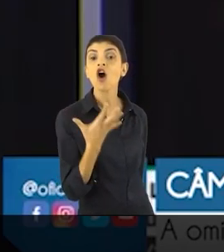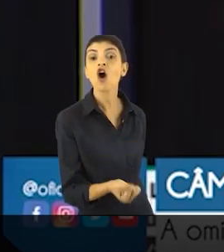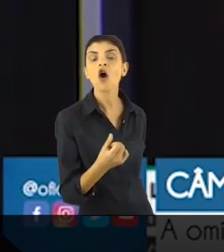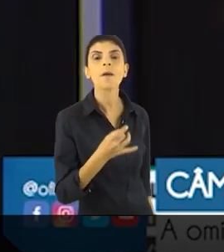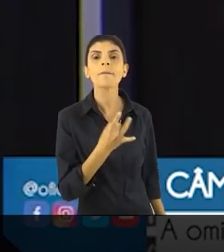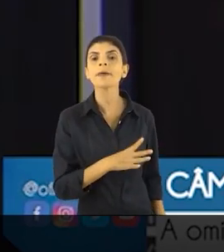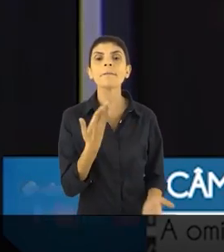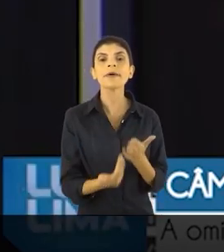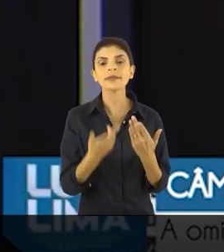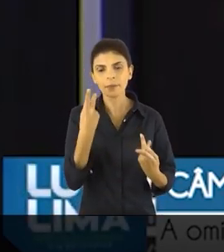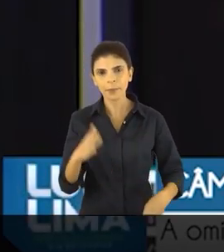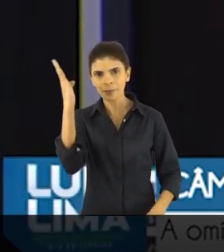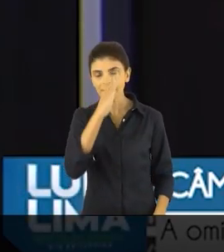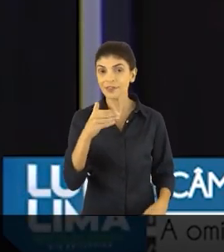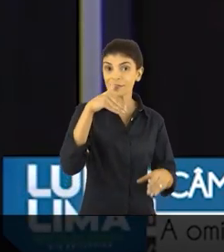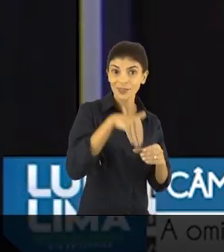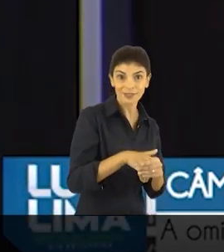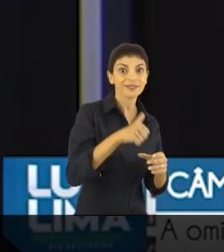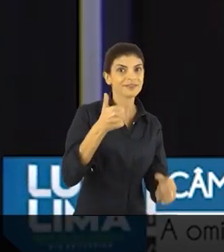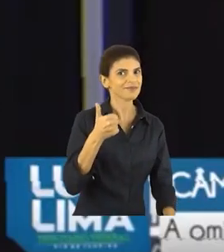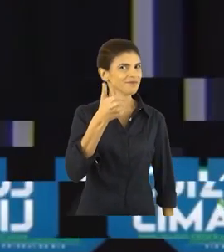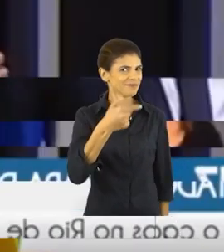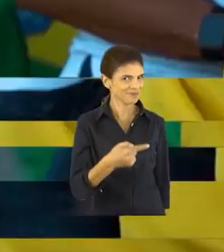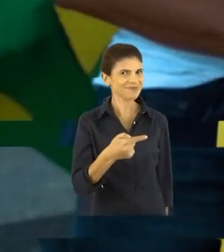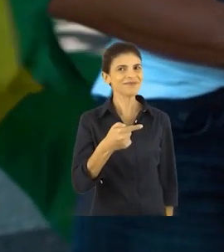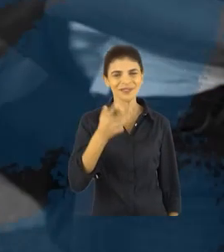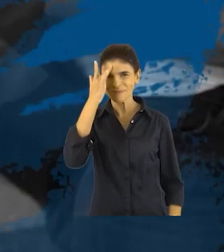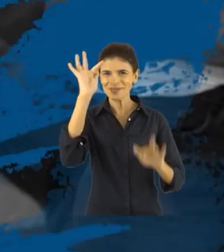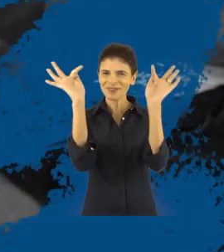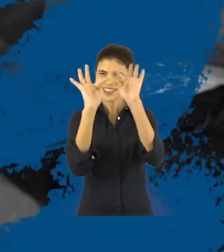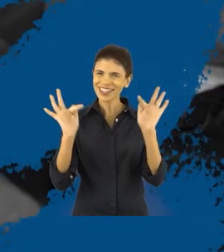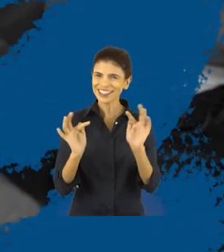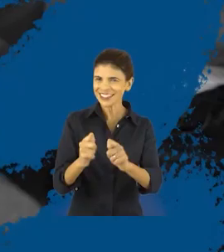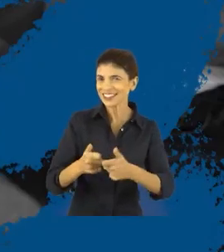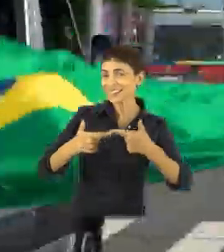covarde. Político tem que ter medo de perder o seu país.